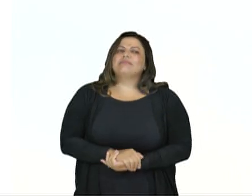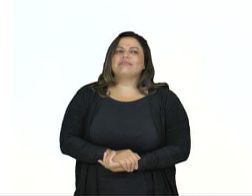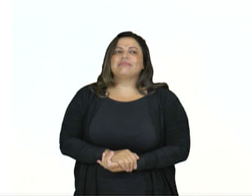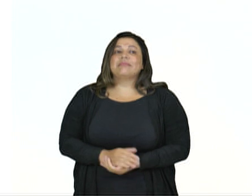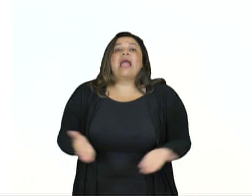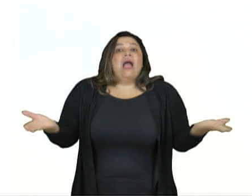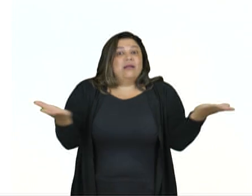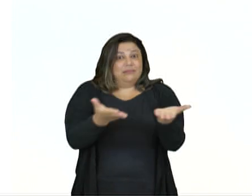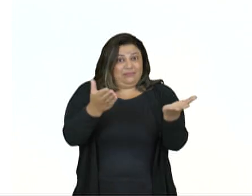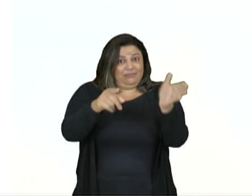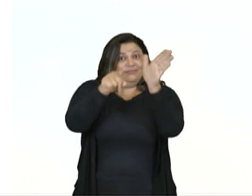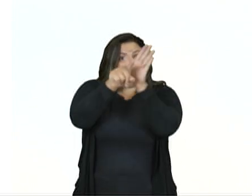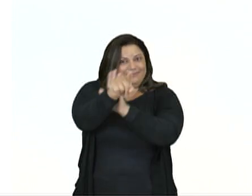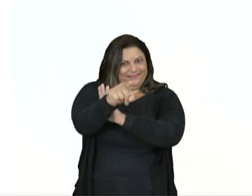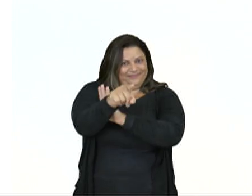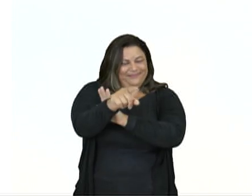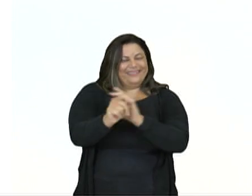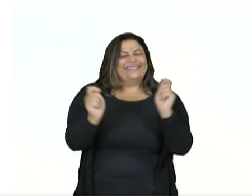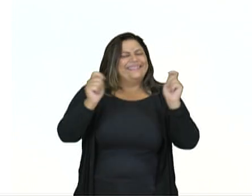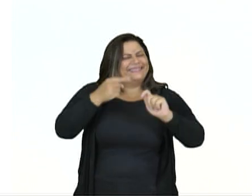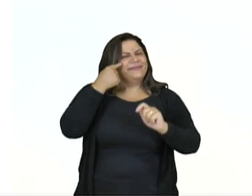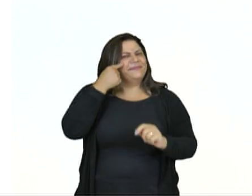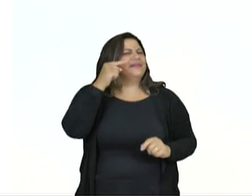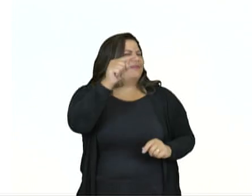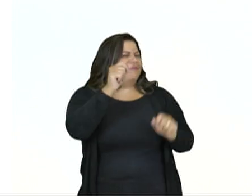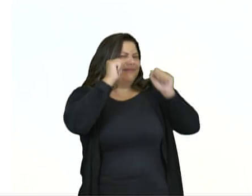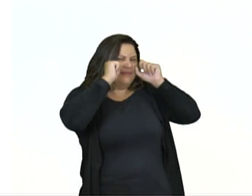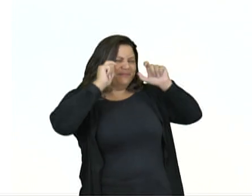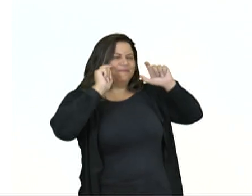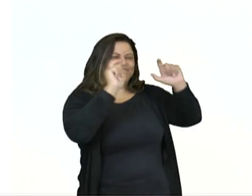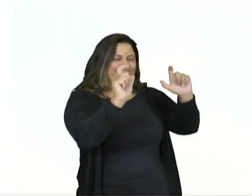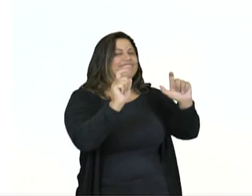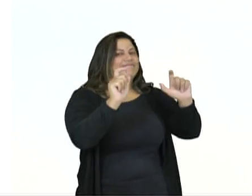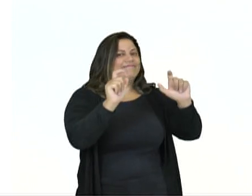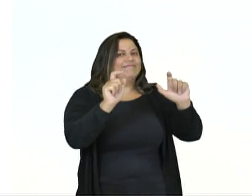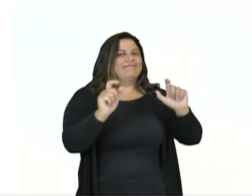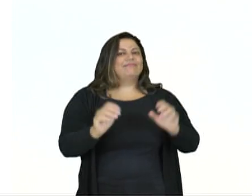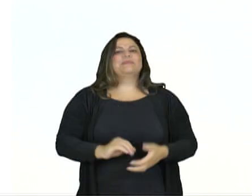Vamos aqui para mais um quiz para ver se vocês estão atentos?